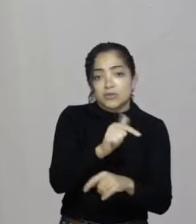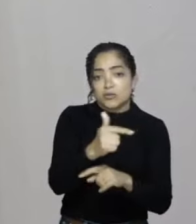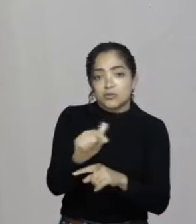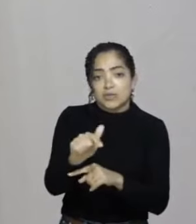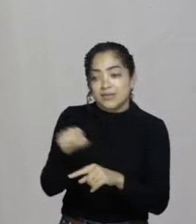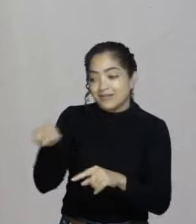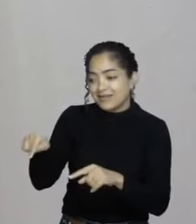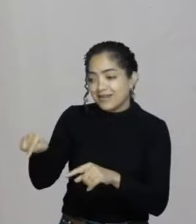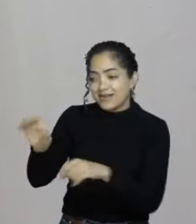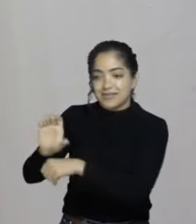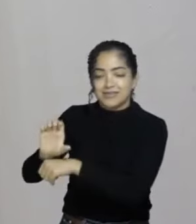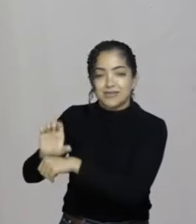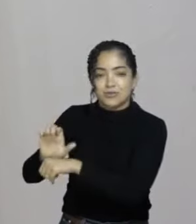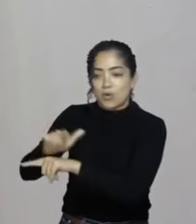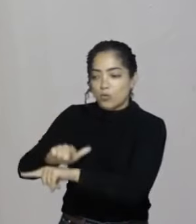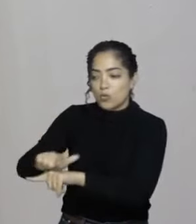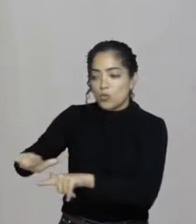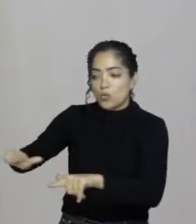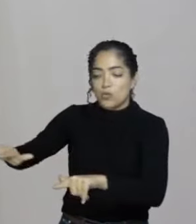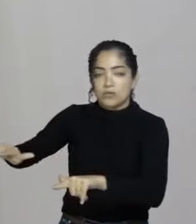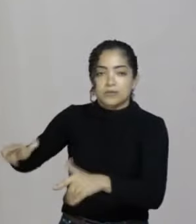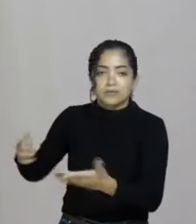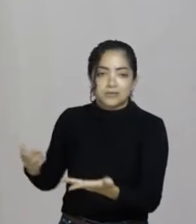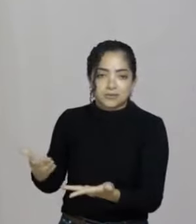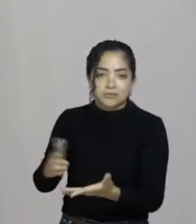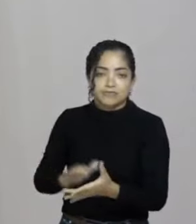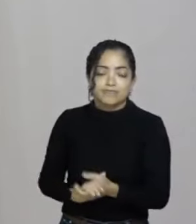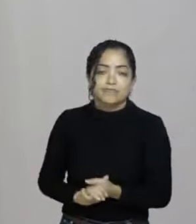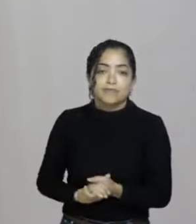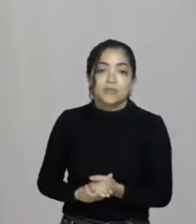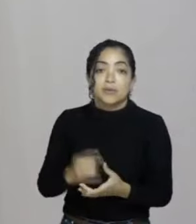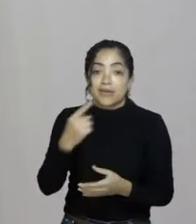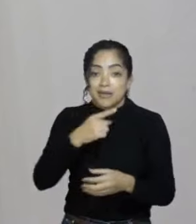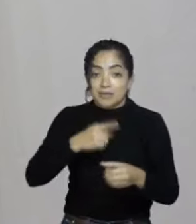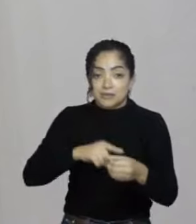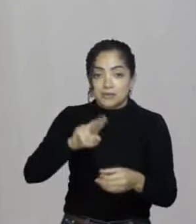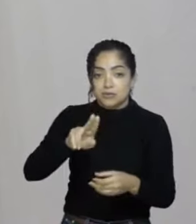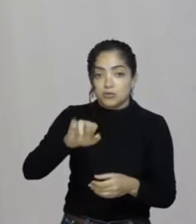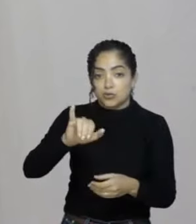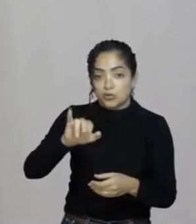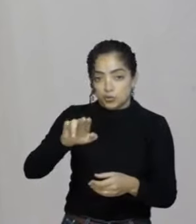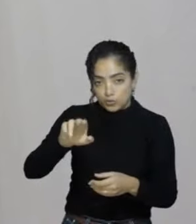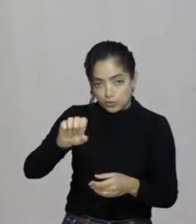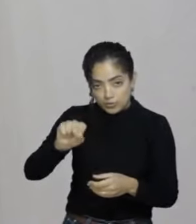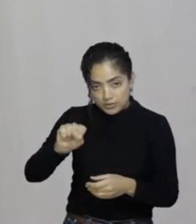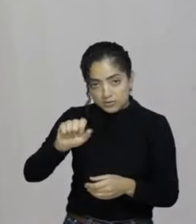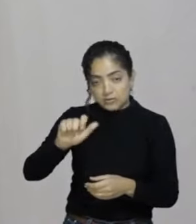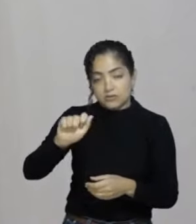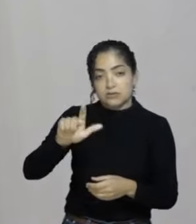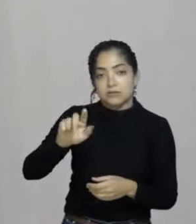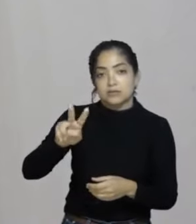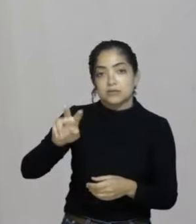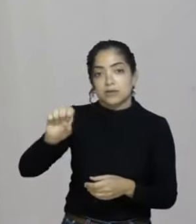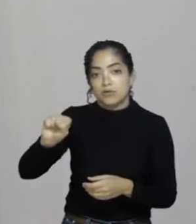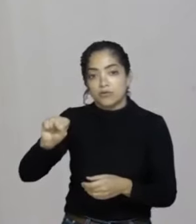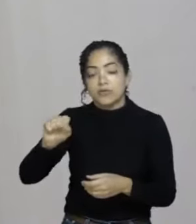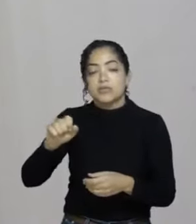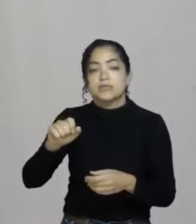nas escolas estaduais Luis Alves tem o mesmo procedimento é Timbó nós temos o mesmo